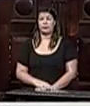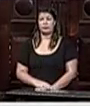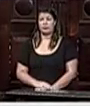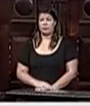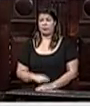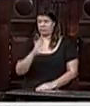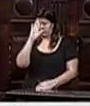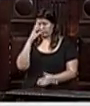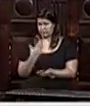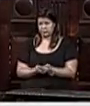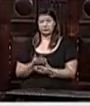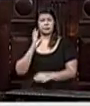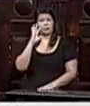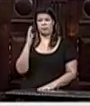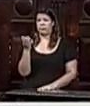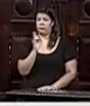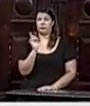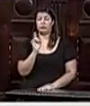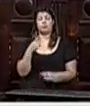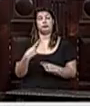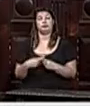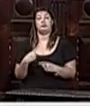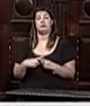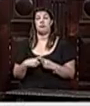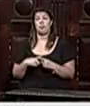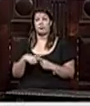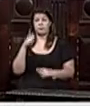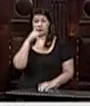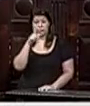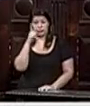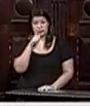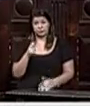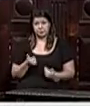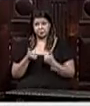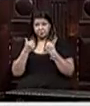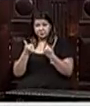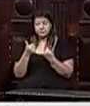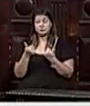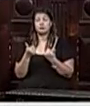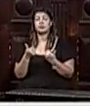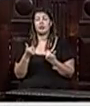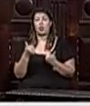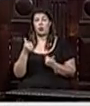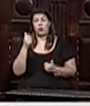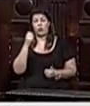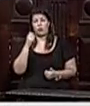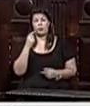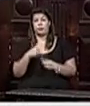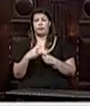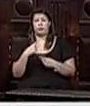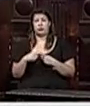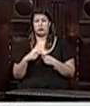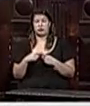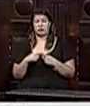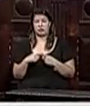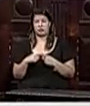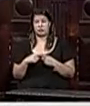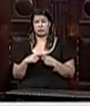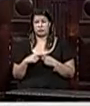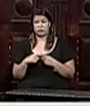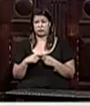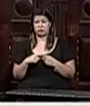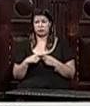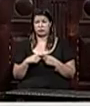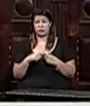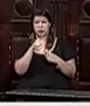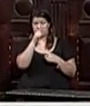não creio que essa solução seja possível, seja viável, seja ela o eixo da concertação. Por um lado, porque o